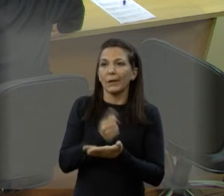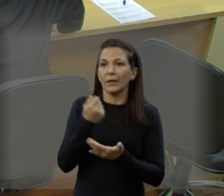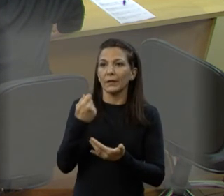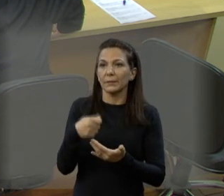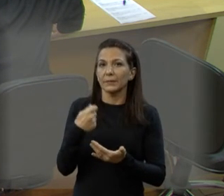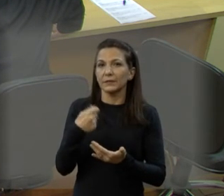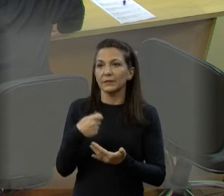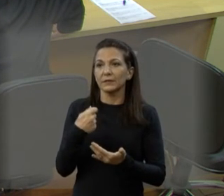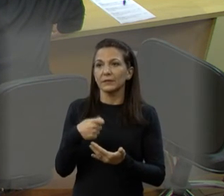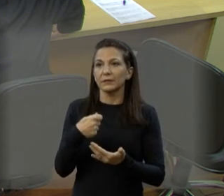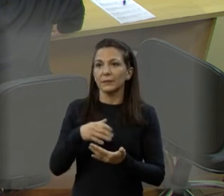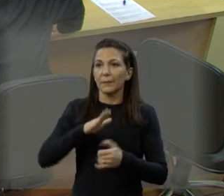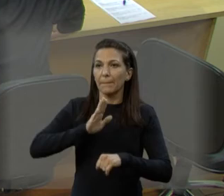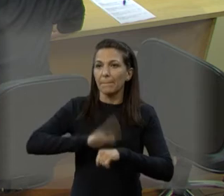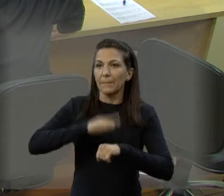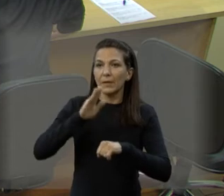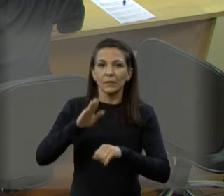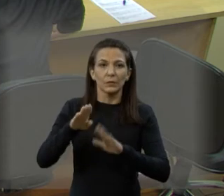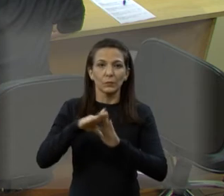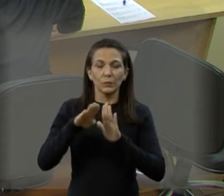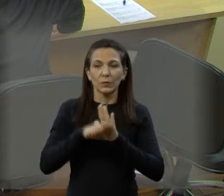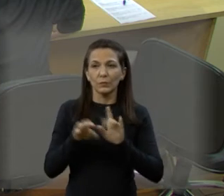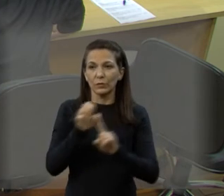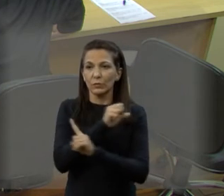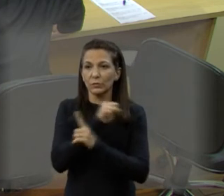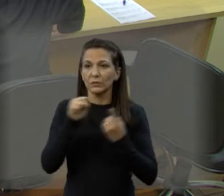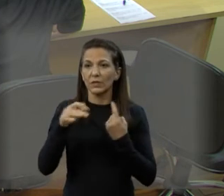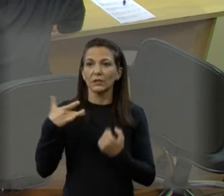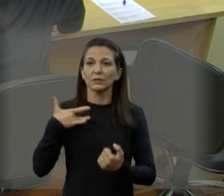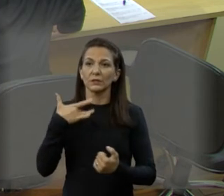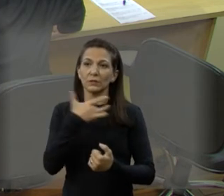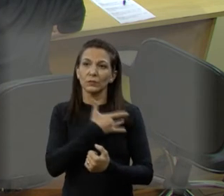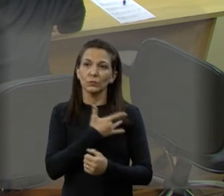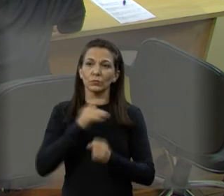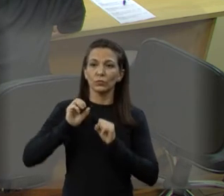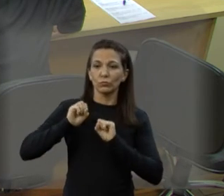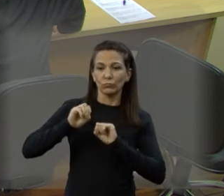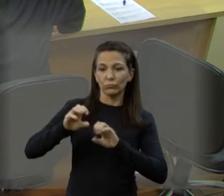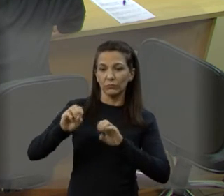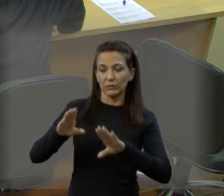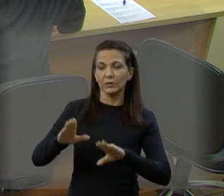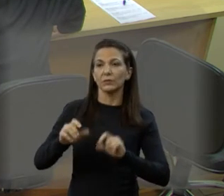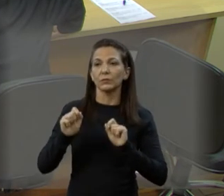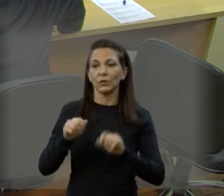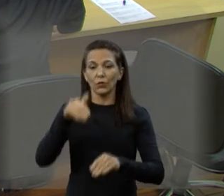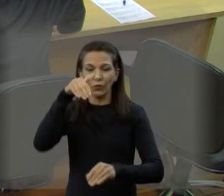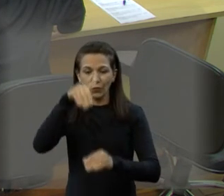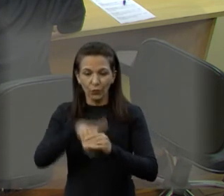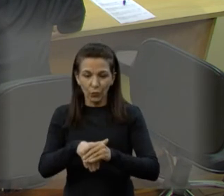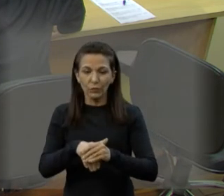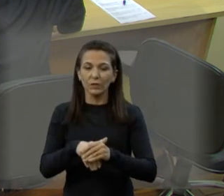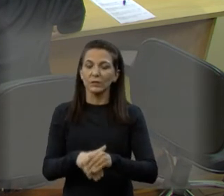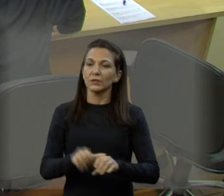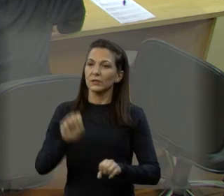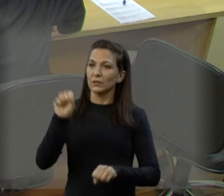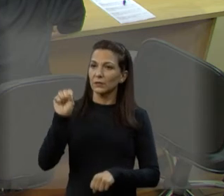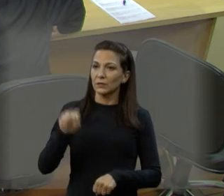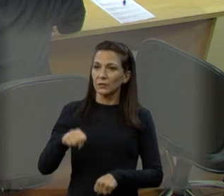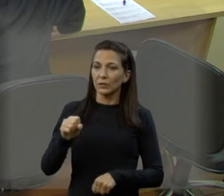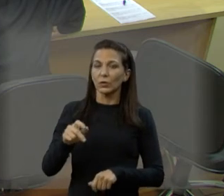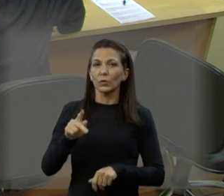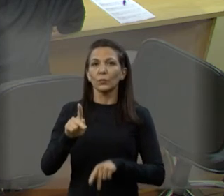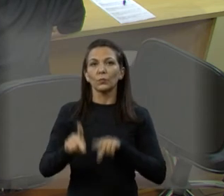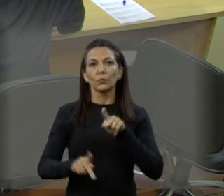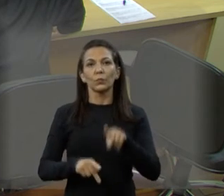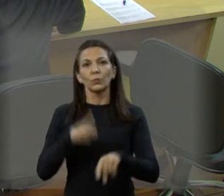arrecadação da prefeitura para que a gente consiga manter os programas sociais à saúde educação de pé votei favorável como foi dito pelo presidente aqui o